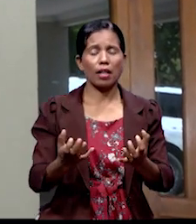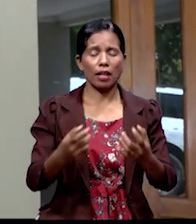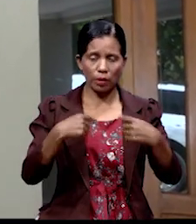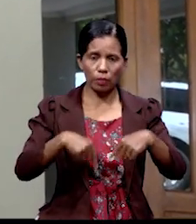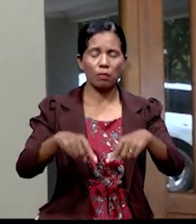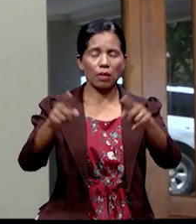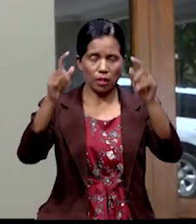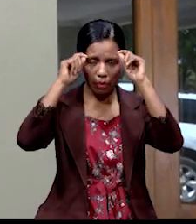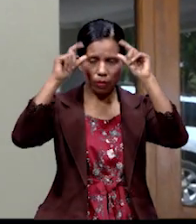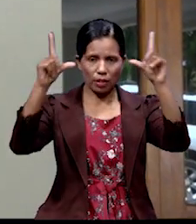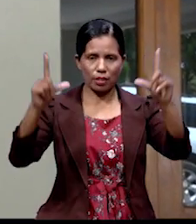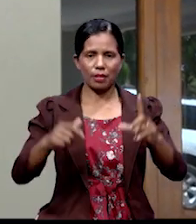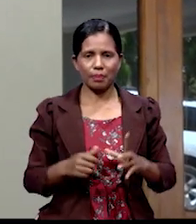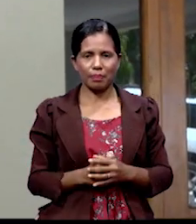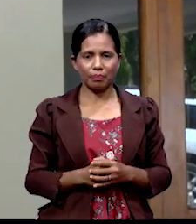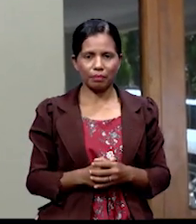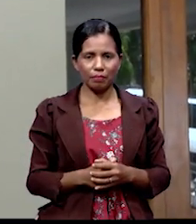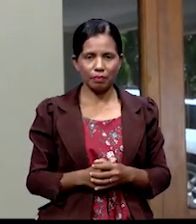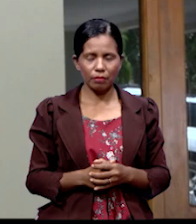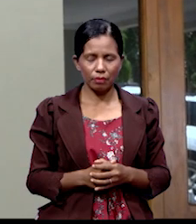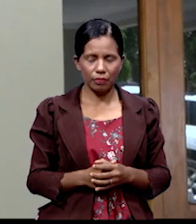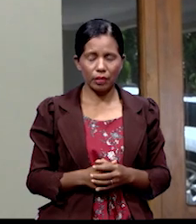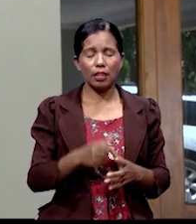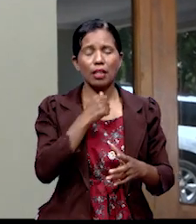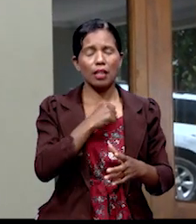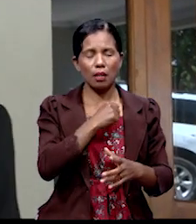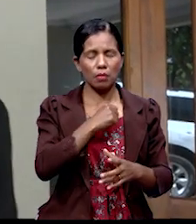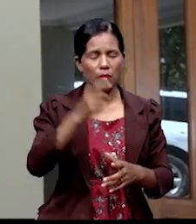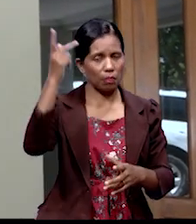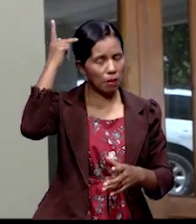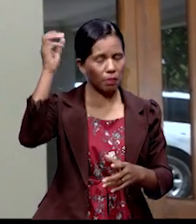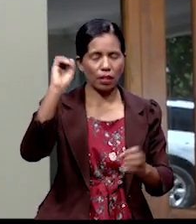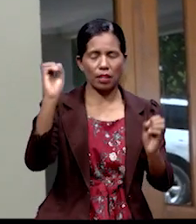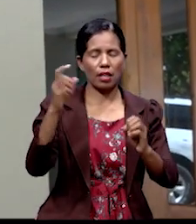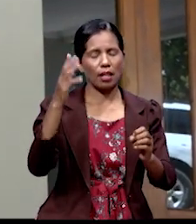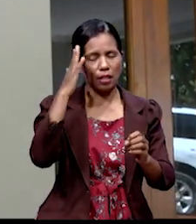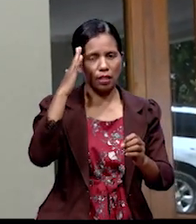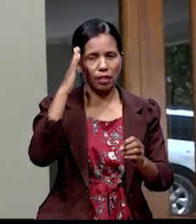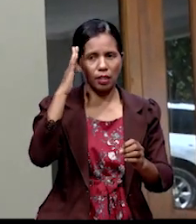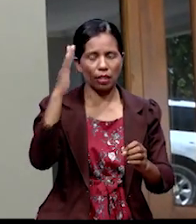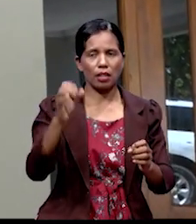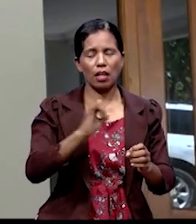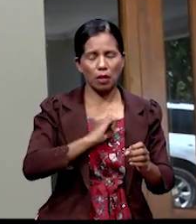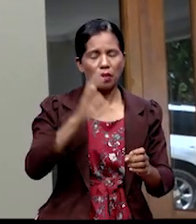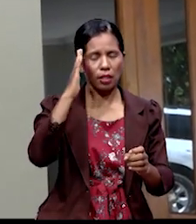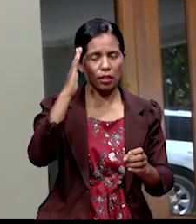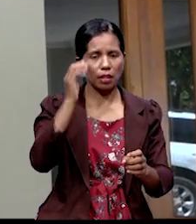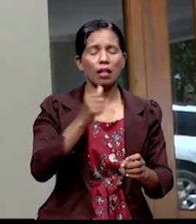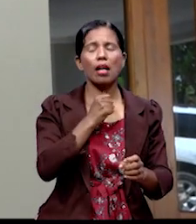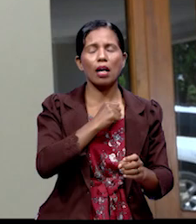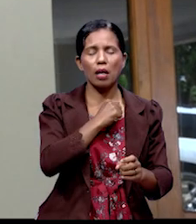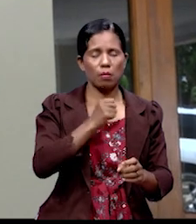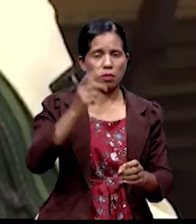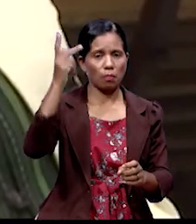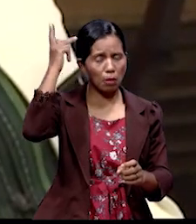Leste. Y ne amo papa la hatete, no sa au hatene que amo papa para mai na va